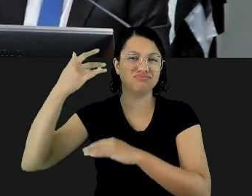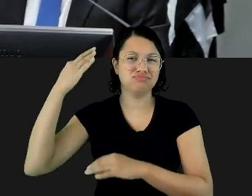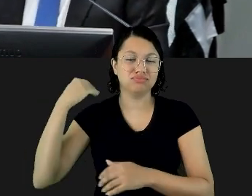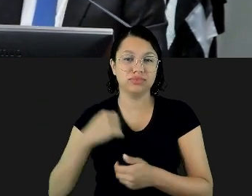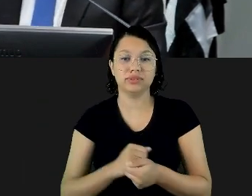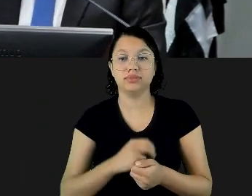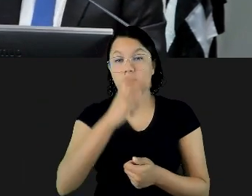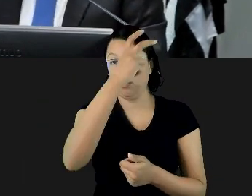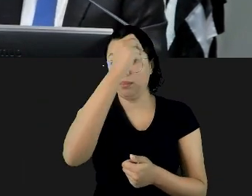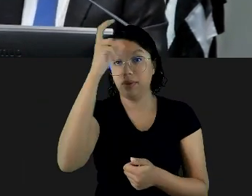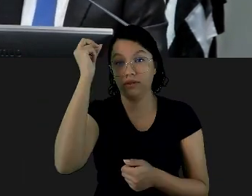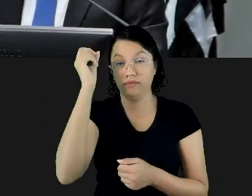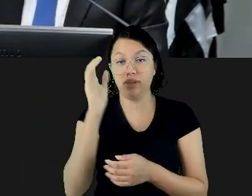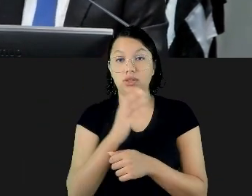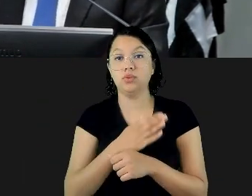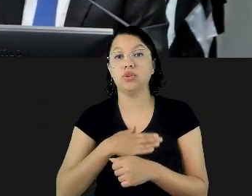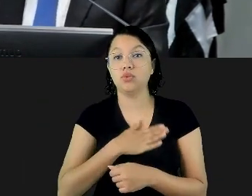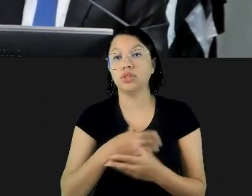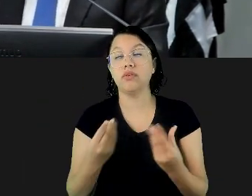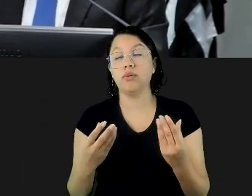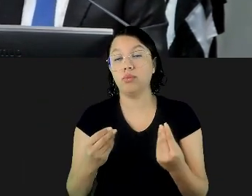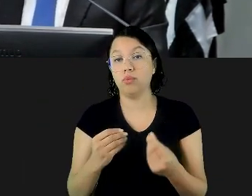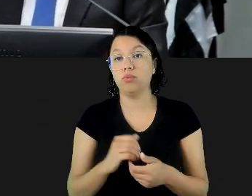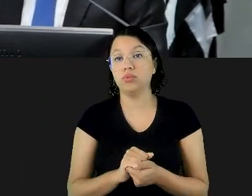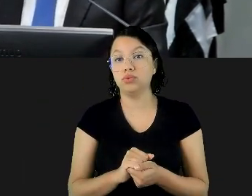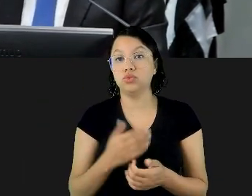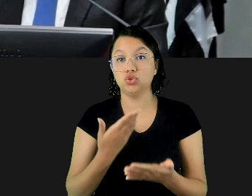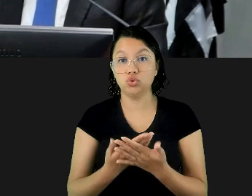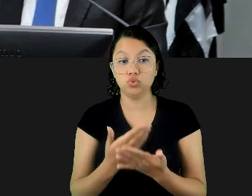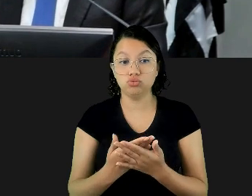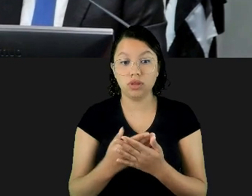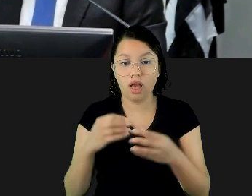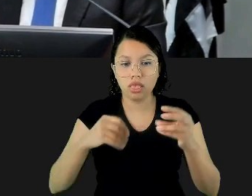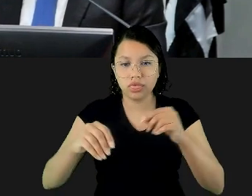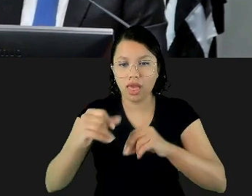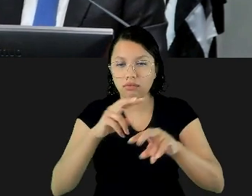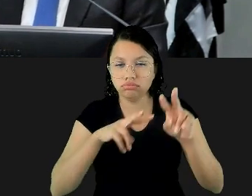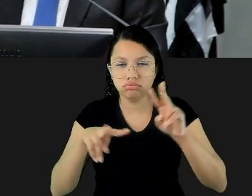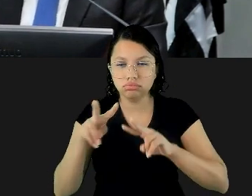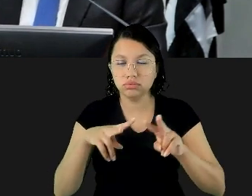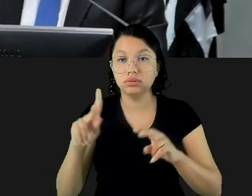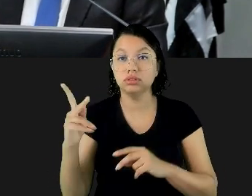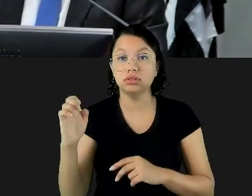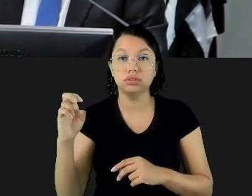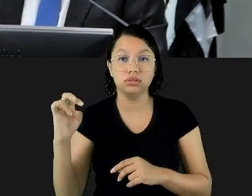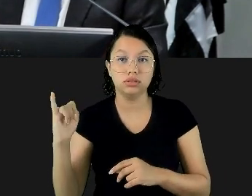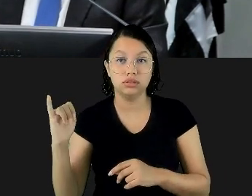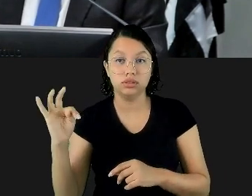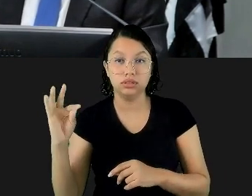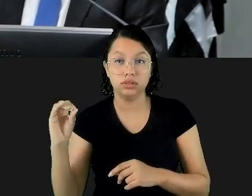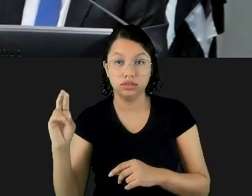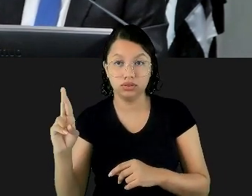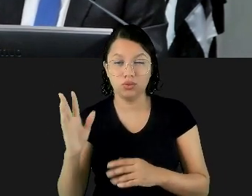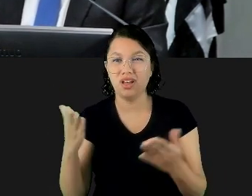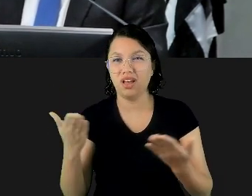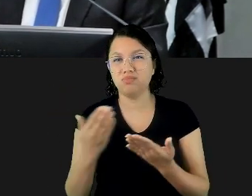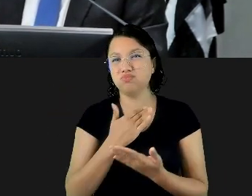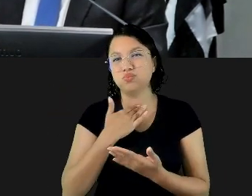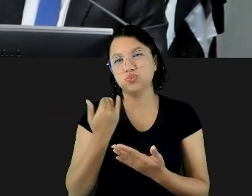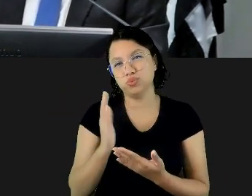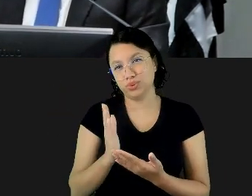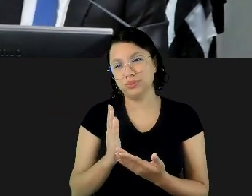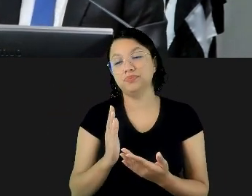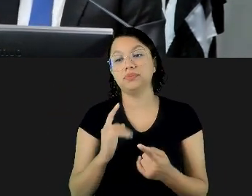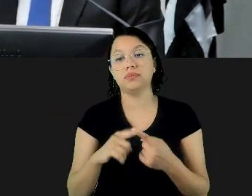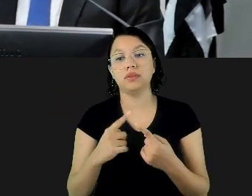gostava muito de geografia, Heitor Miranda dos Santos. Ele já faleceu, ele vem a